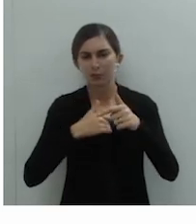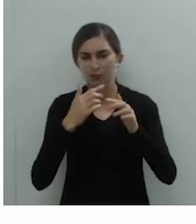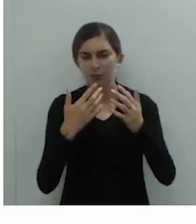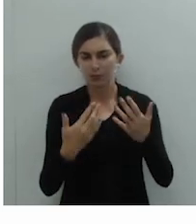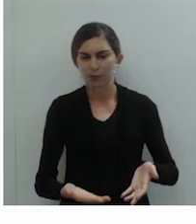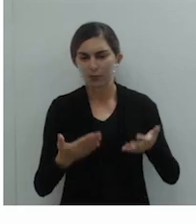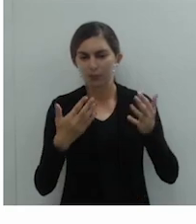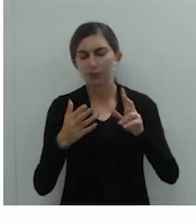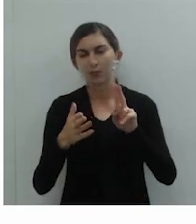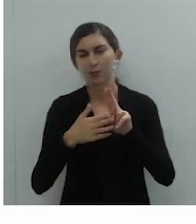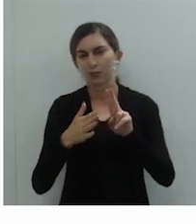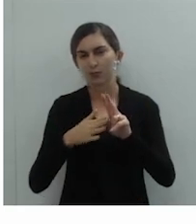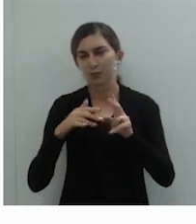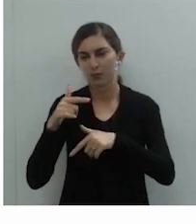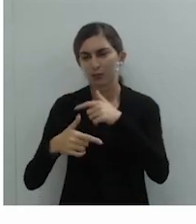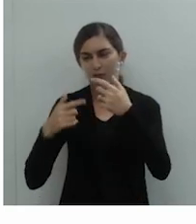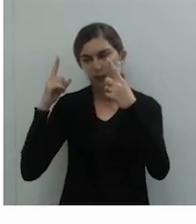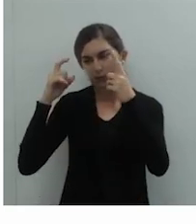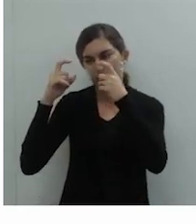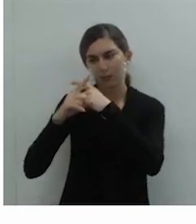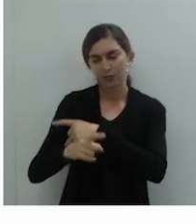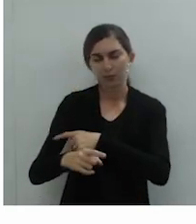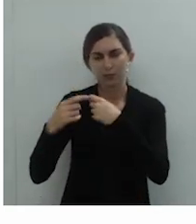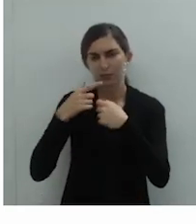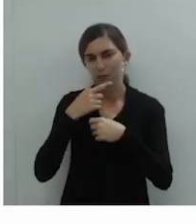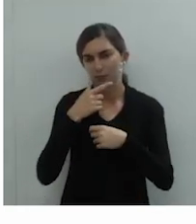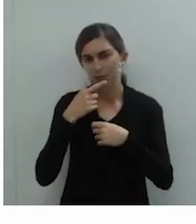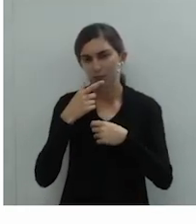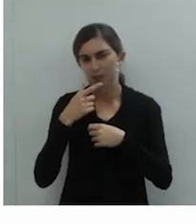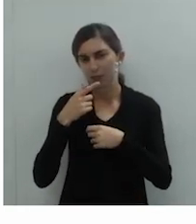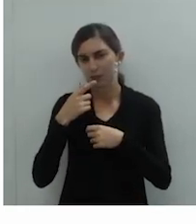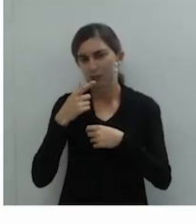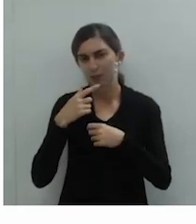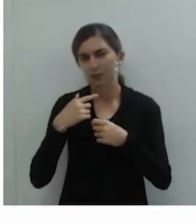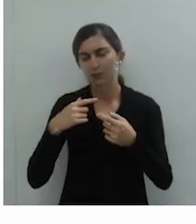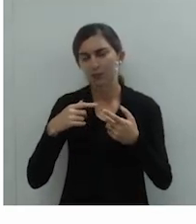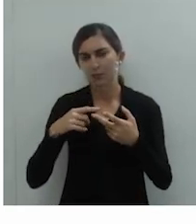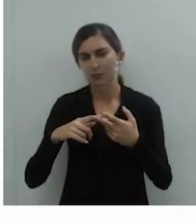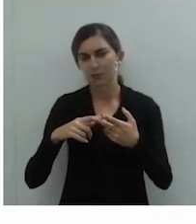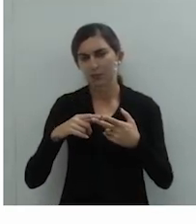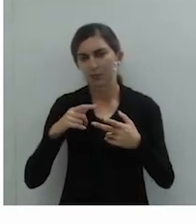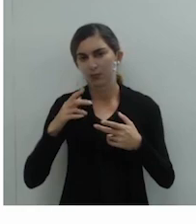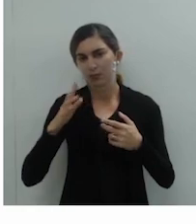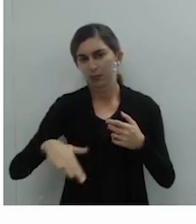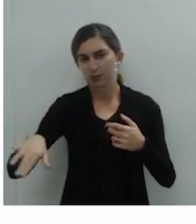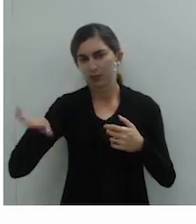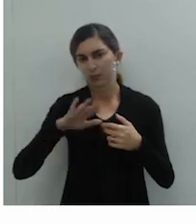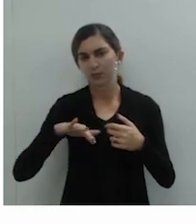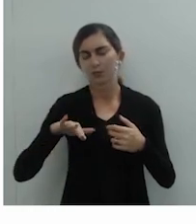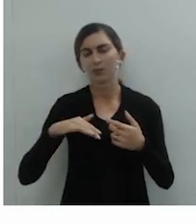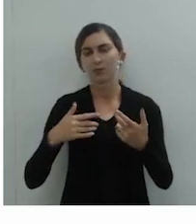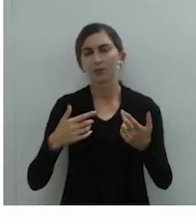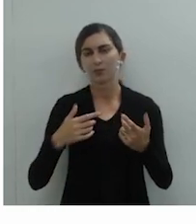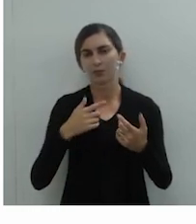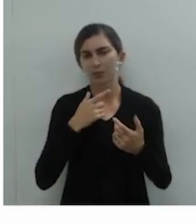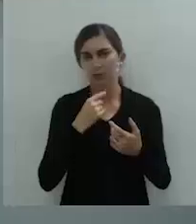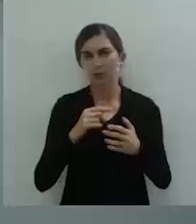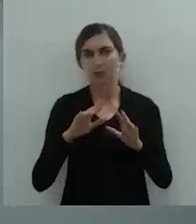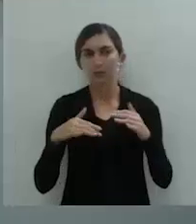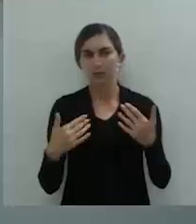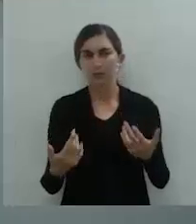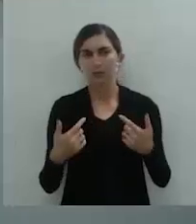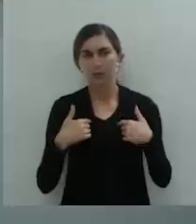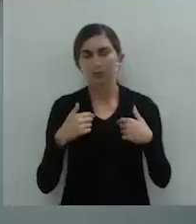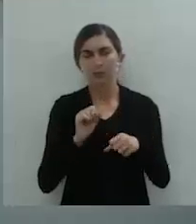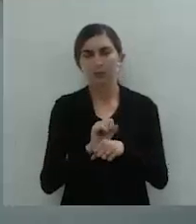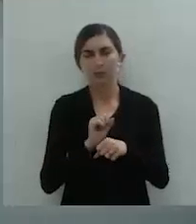Por impedir a imigração em massa de trabalhos livres para o Brasil, também não. Então, pessoal,